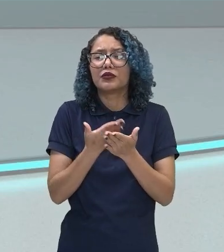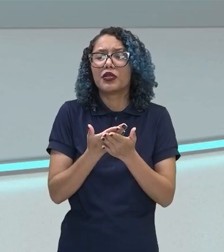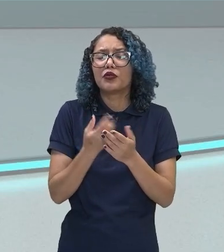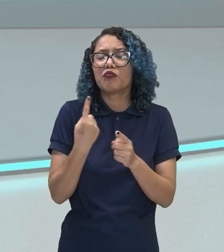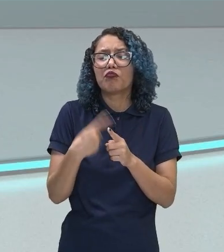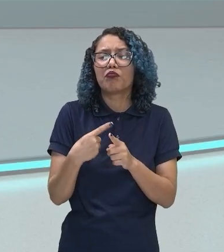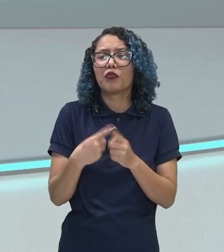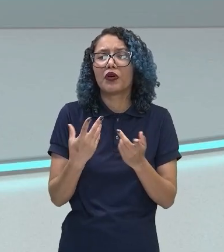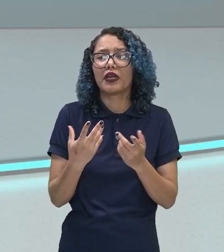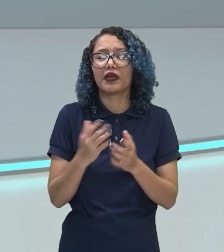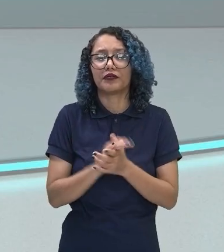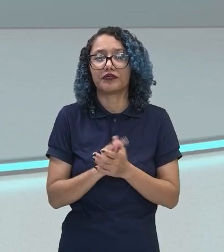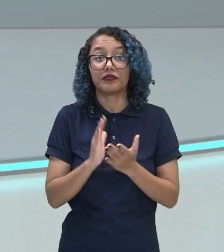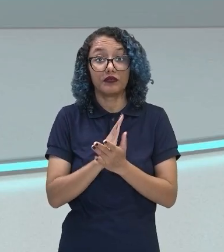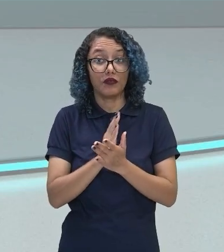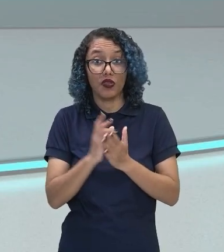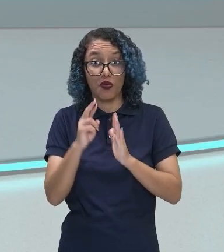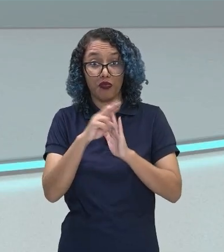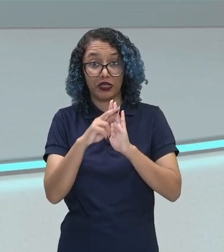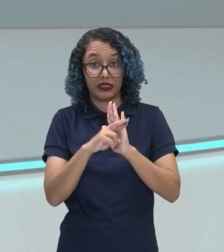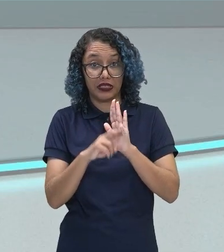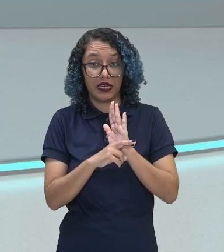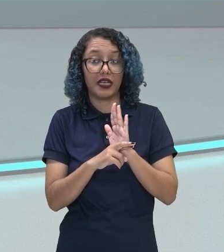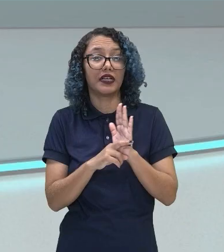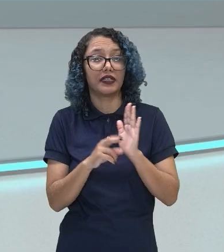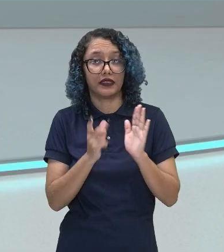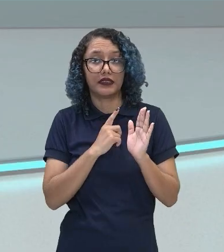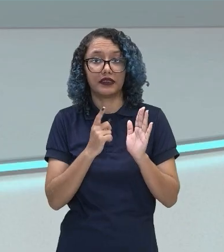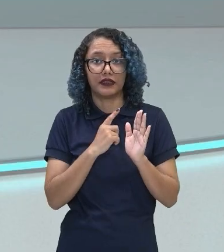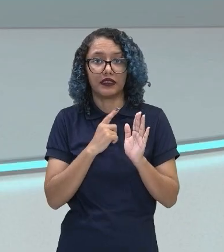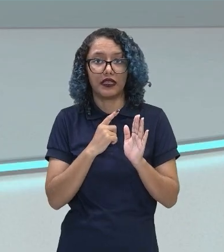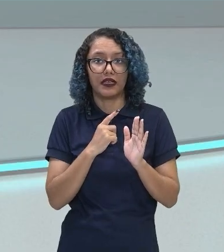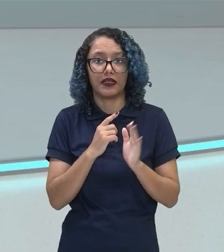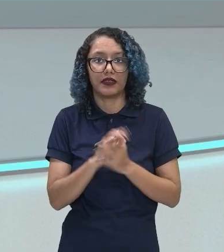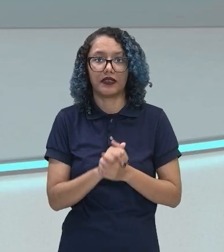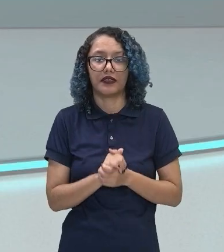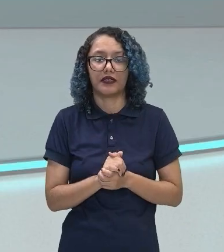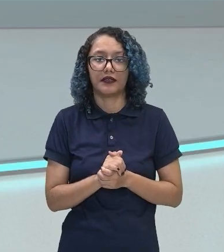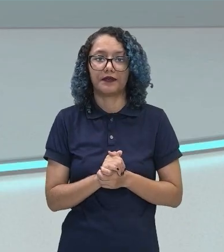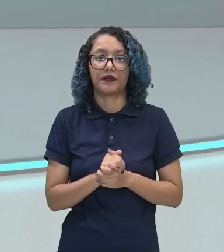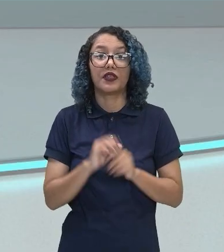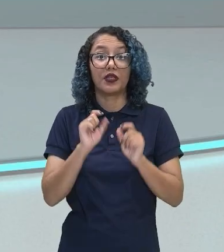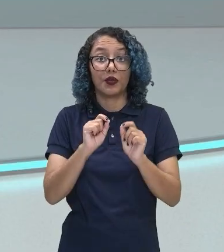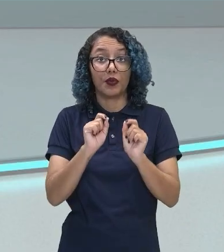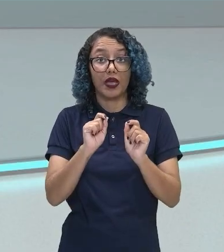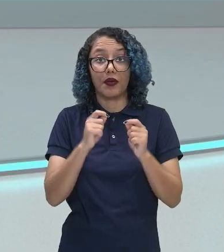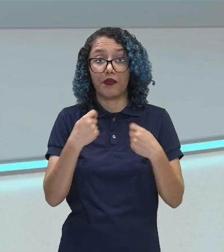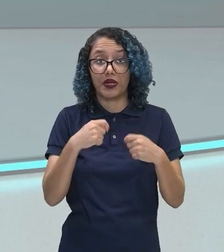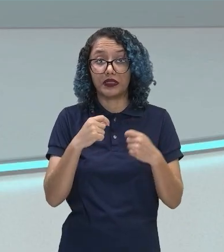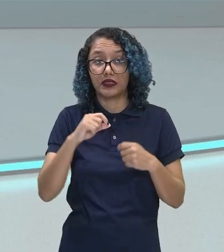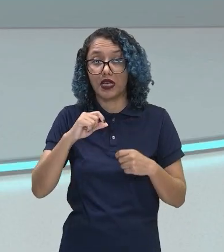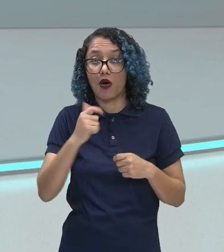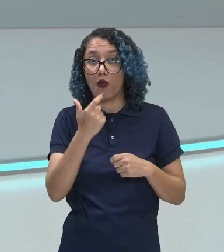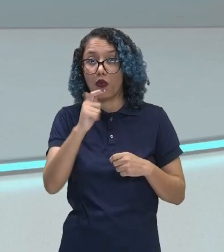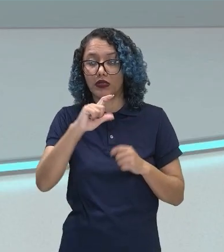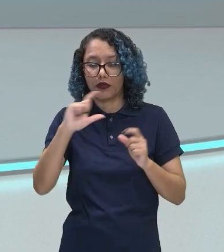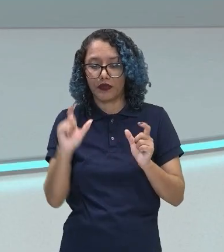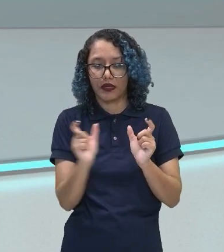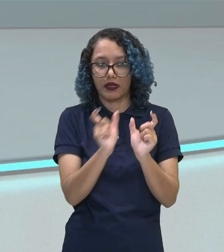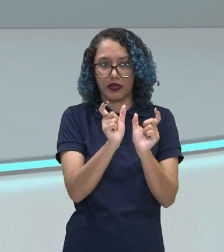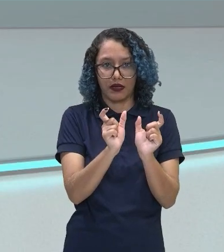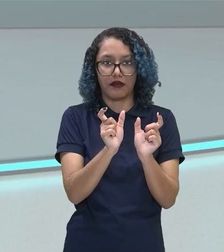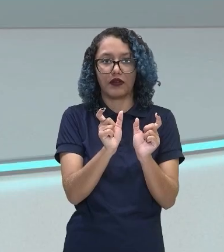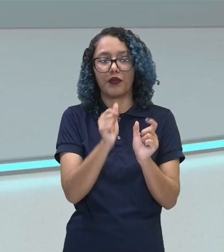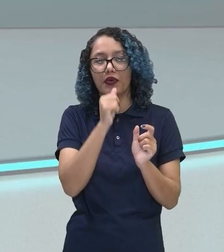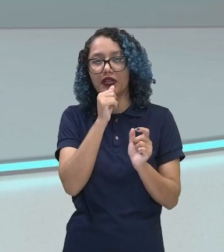onde nós podemos utilizar somente algumas palavras, né, antes desse tipo de substantivo, tá certo? Como much